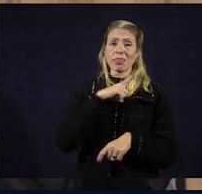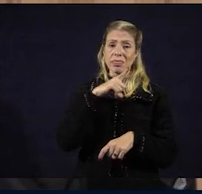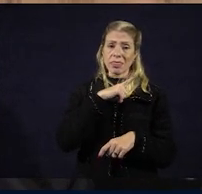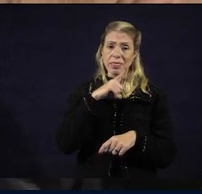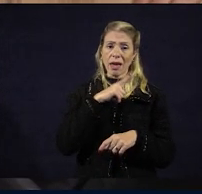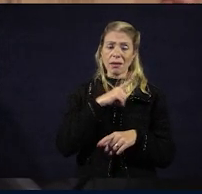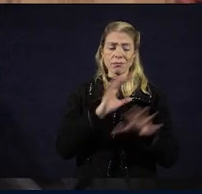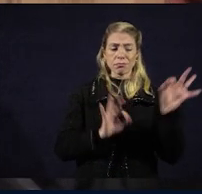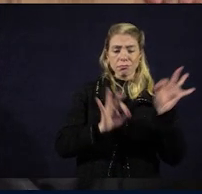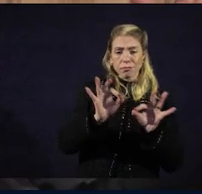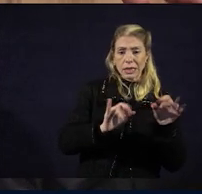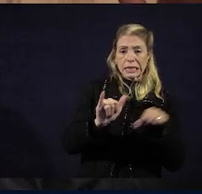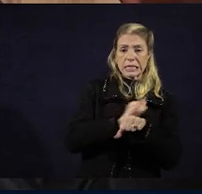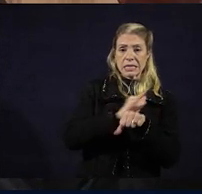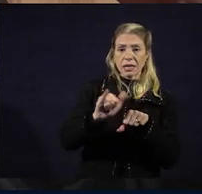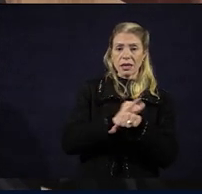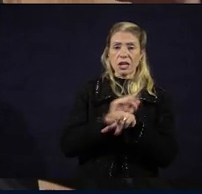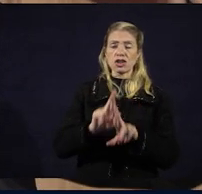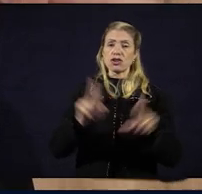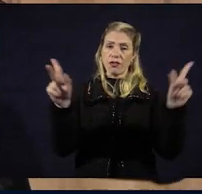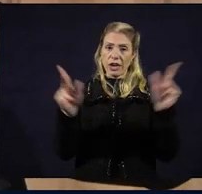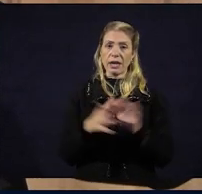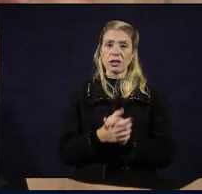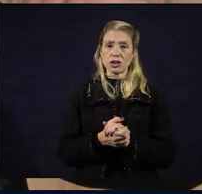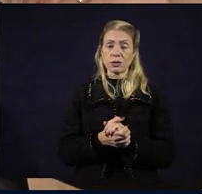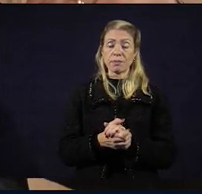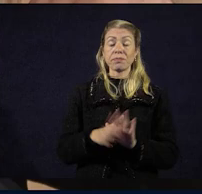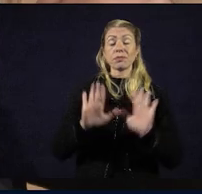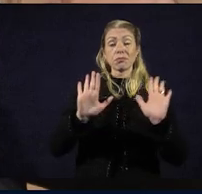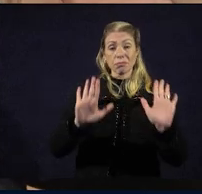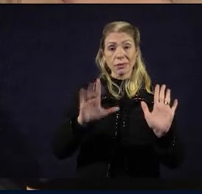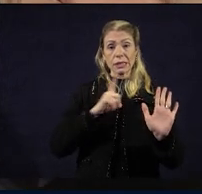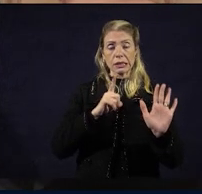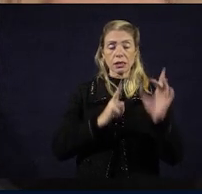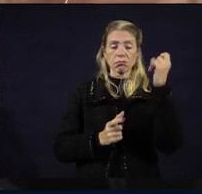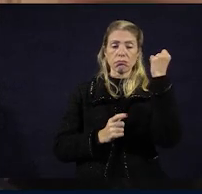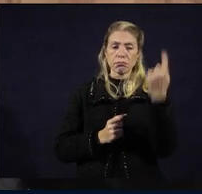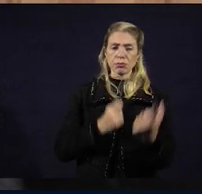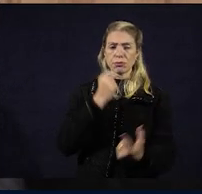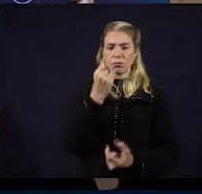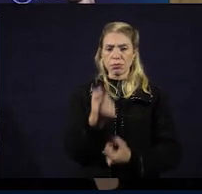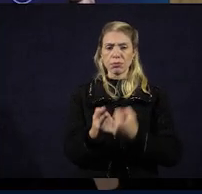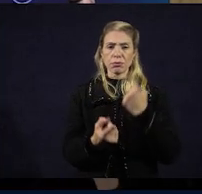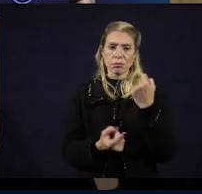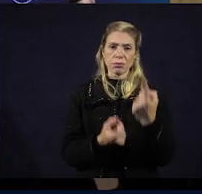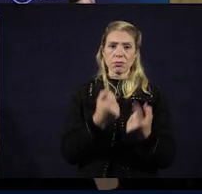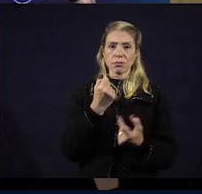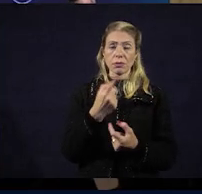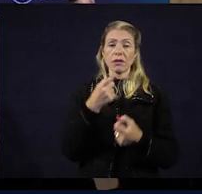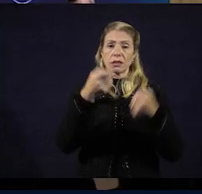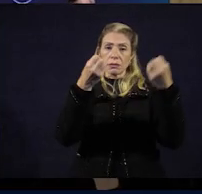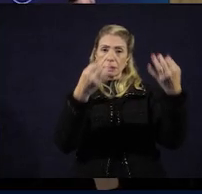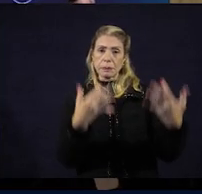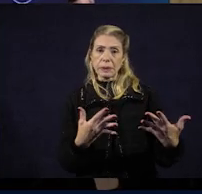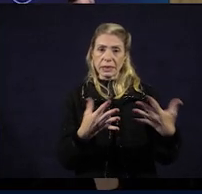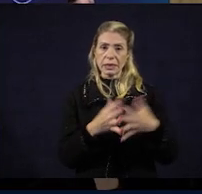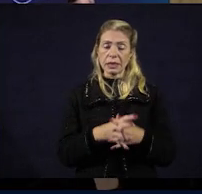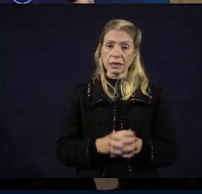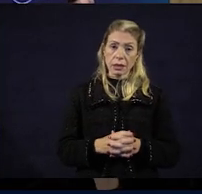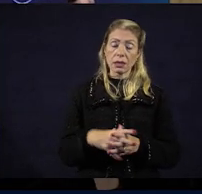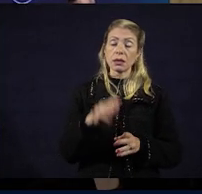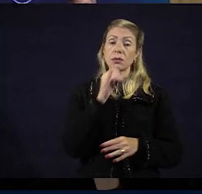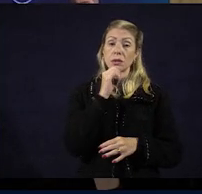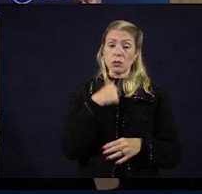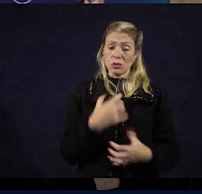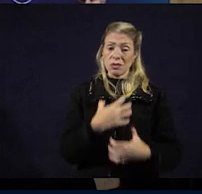é a sazonalidade é difícil de você explicar e eu